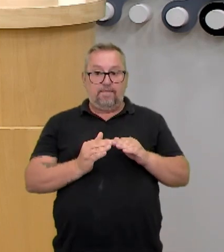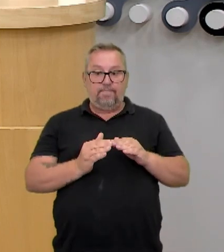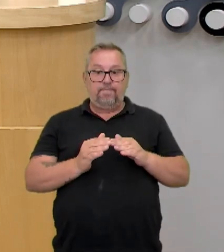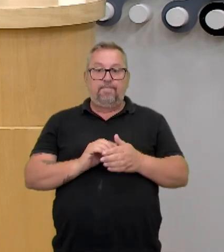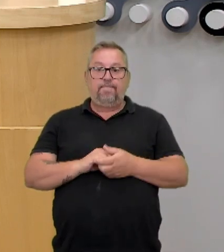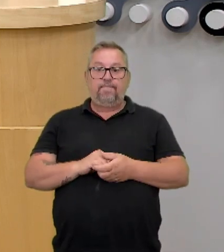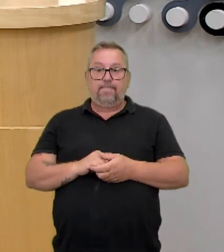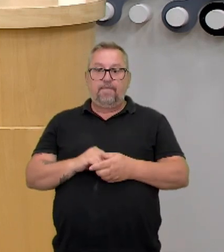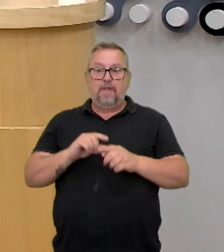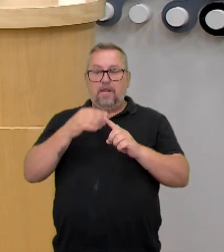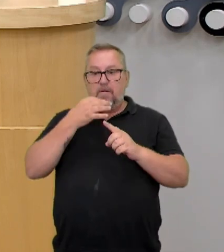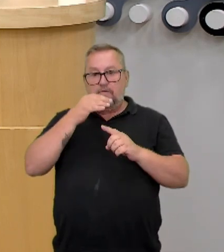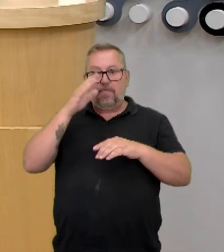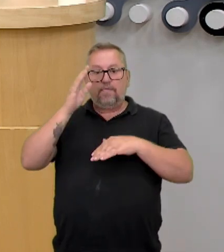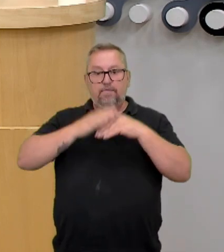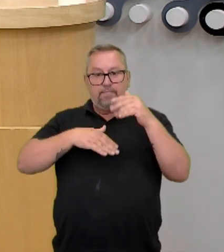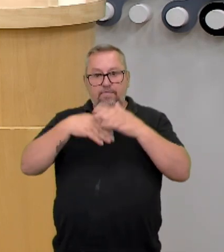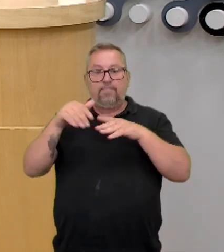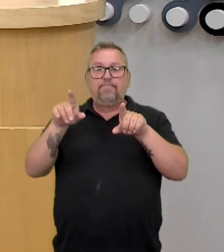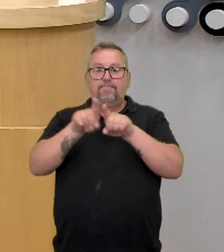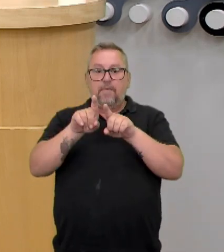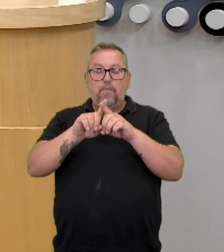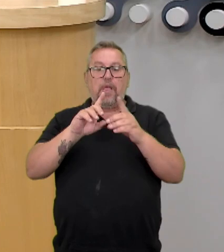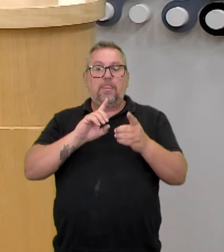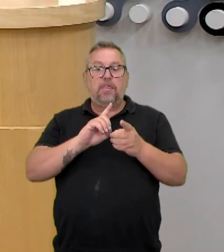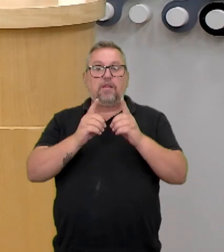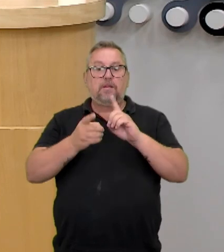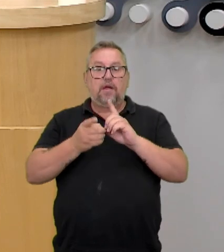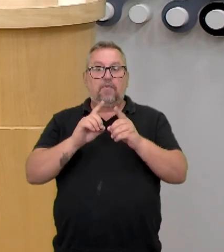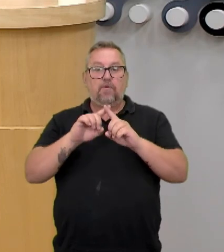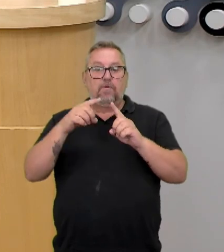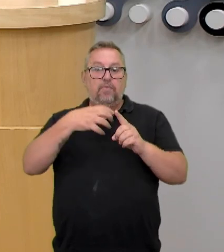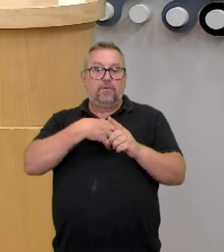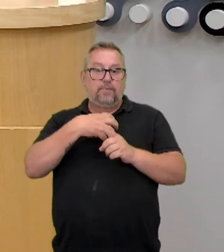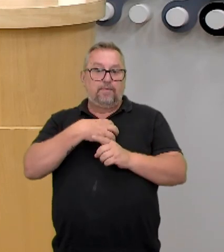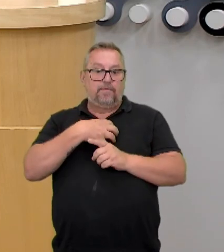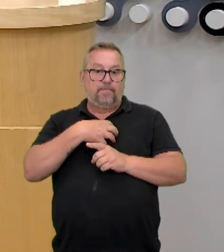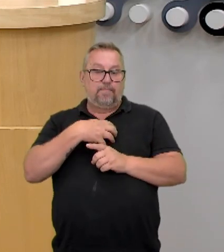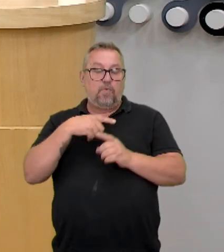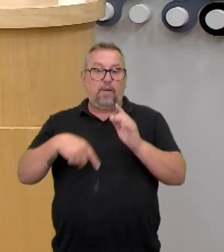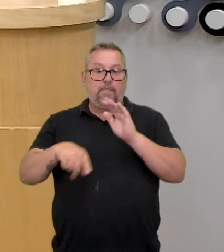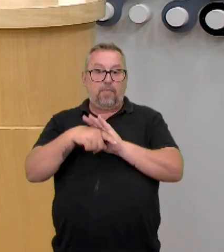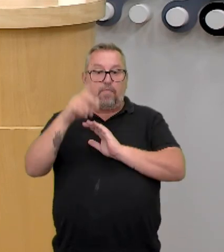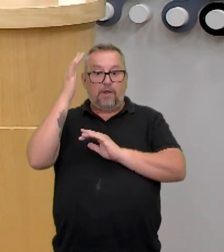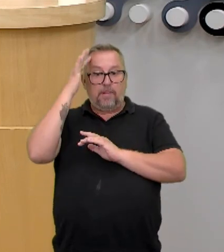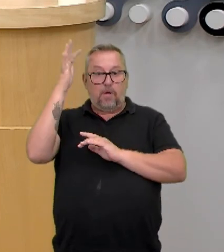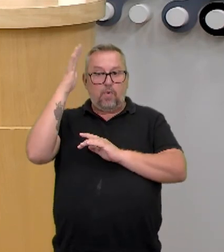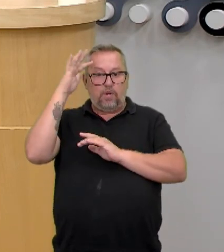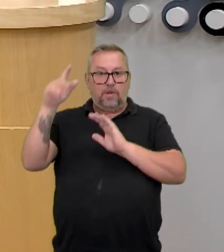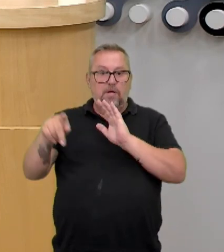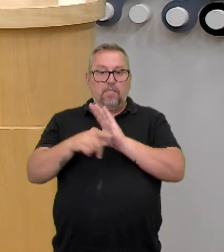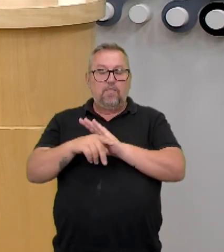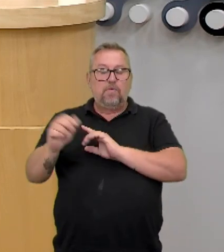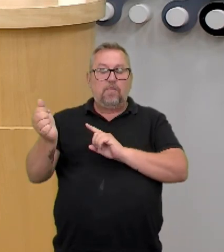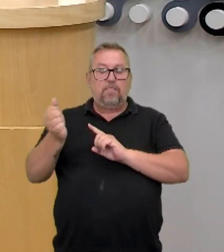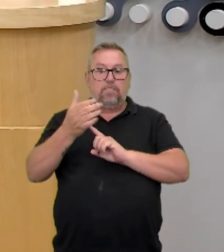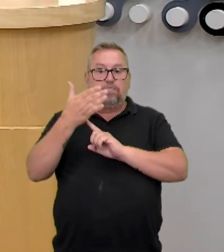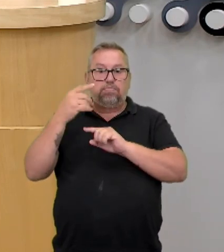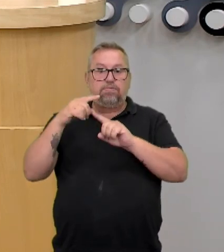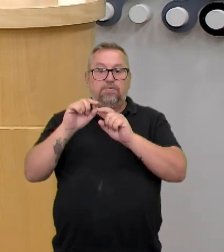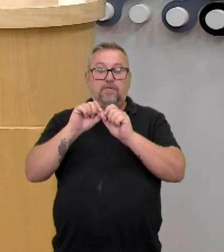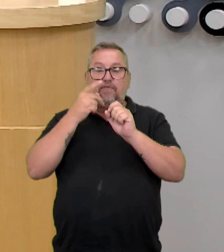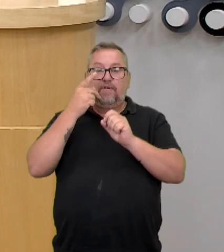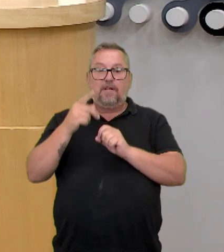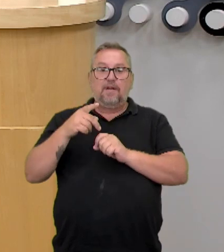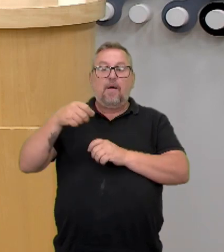mas no sentido mais prático, no sentido prático. Mais local. Tá. Aquele sentido, não aquela teoria, né? Aquela parte técnica de falar de bolsa de valores